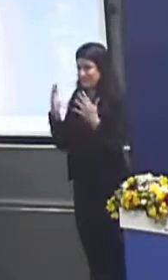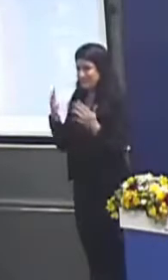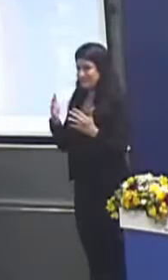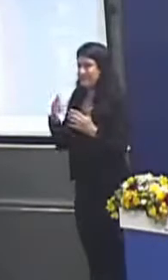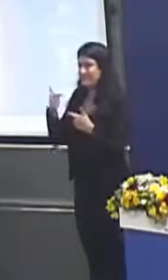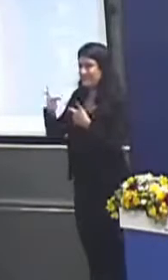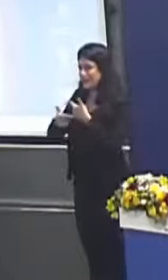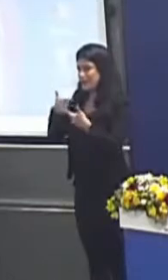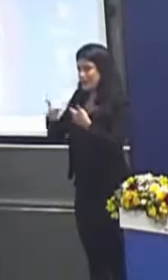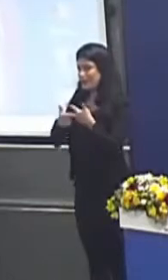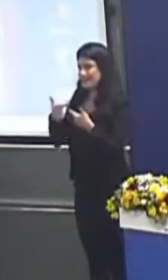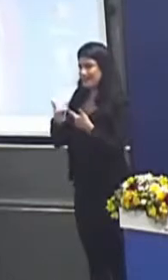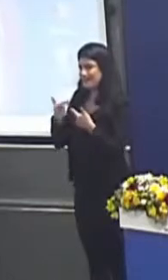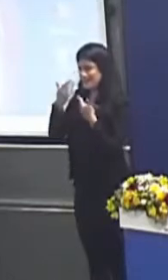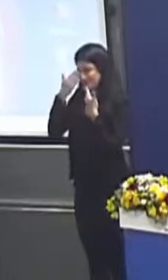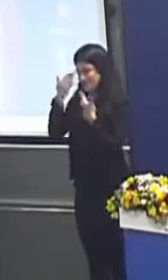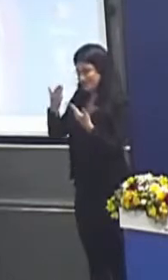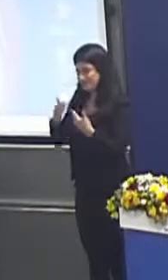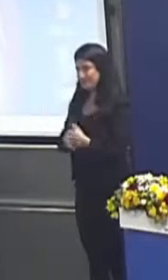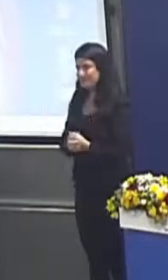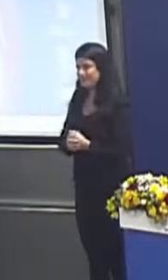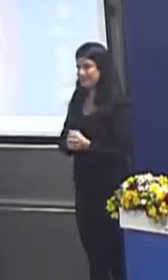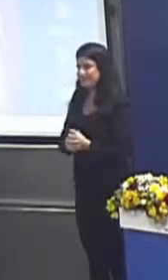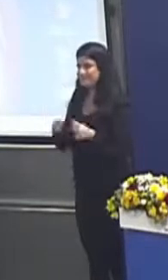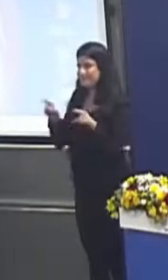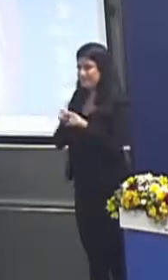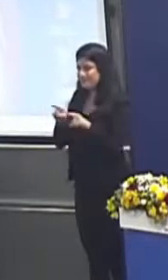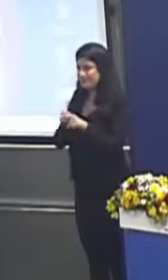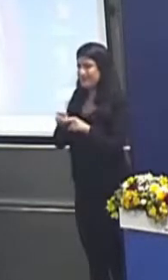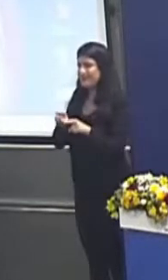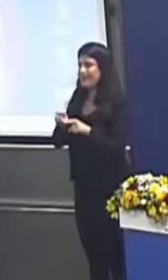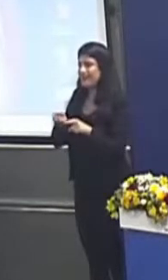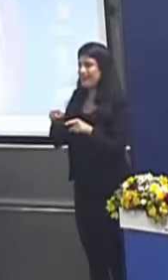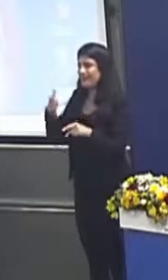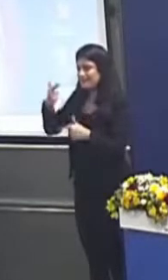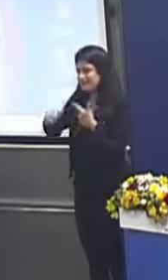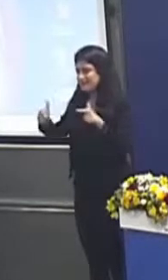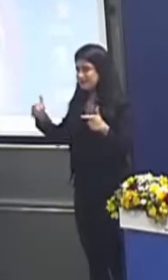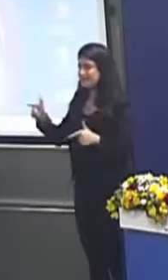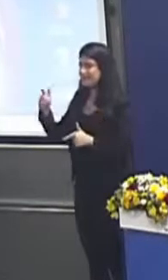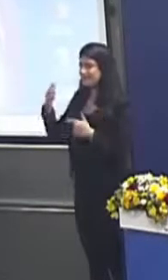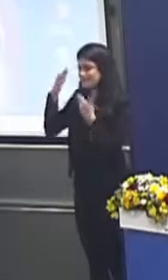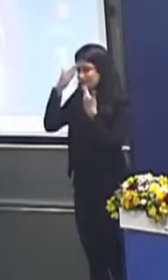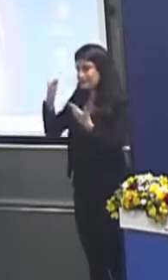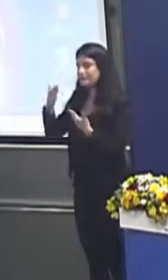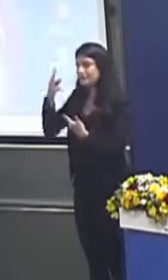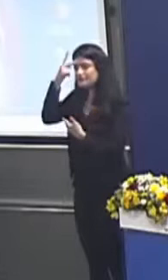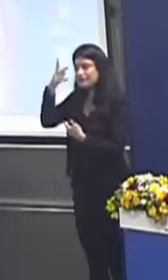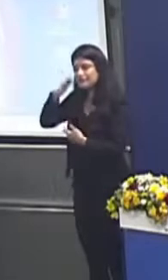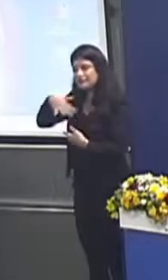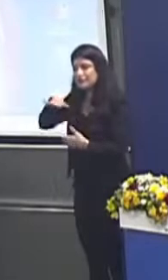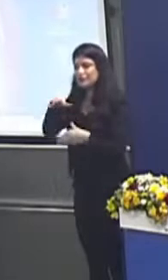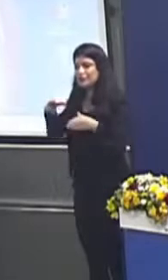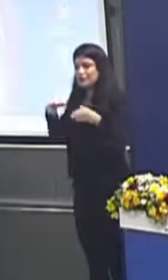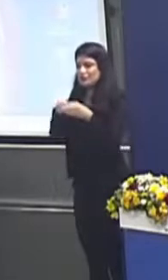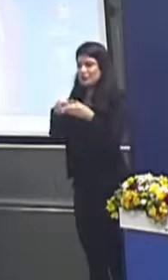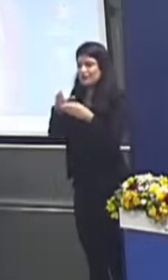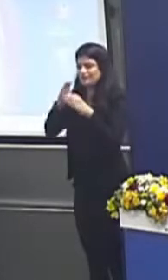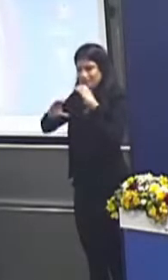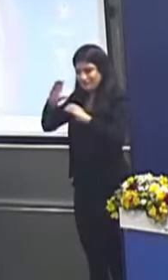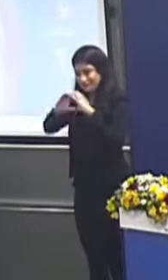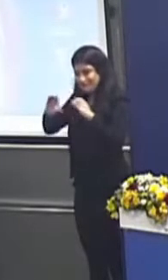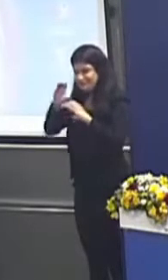trabalho que vocês fazem. É, e aí preciso agradecer os integrantes do Coral Cênico Cidadãos